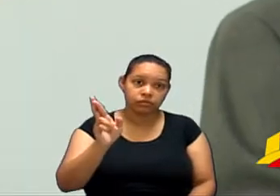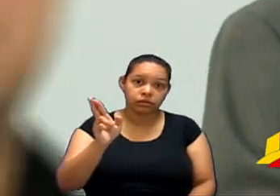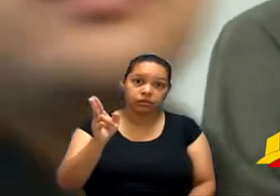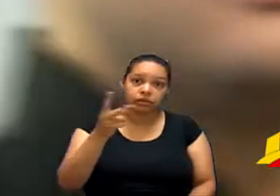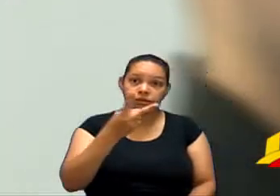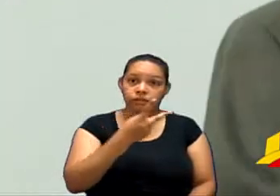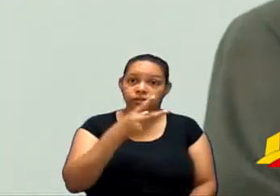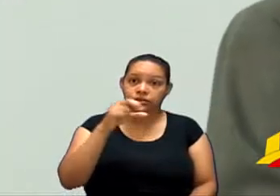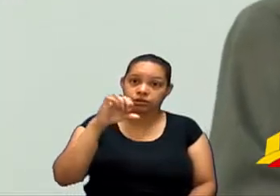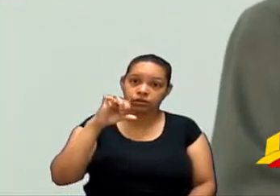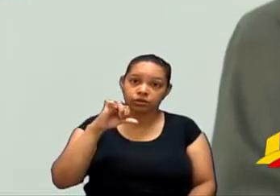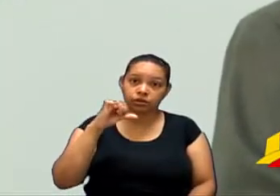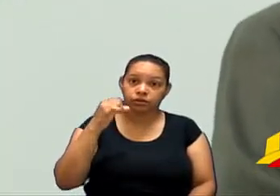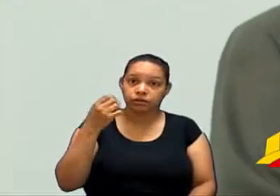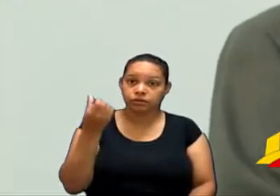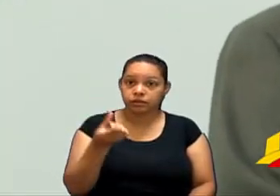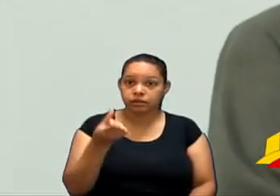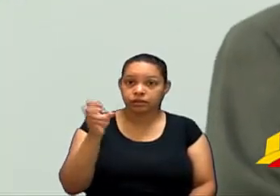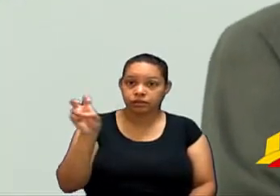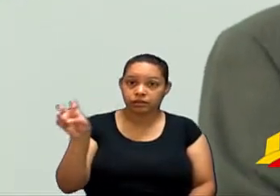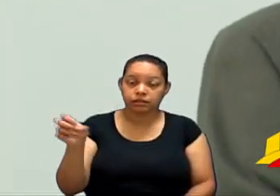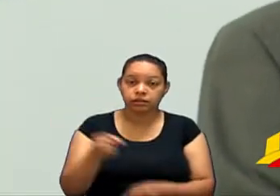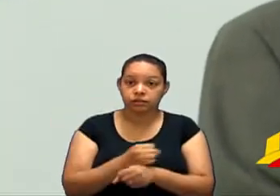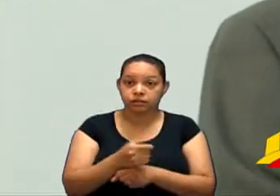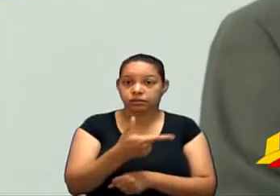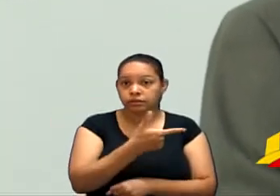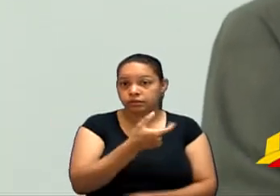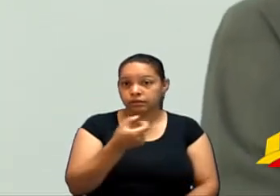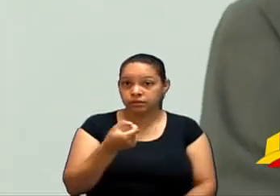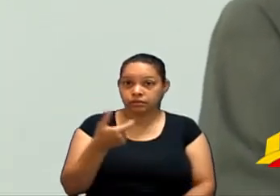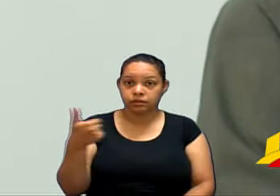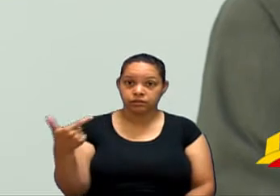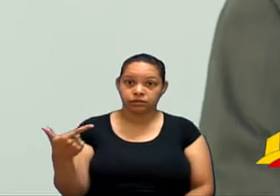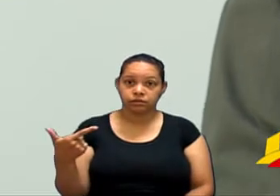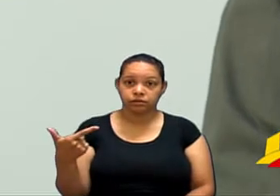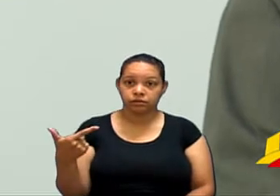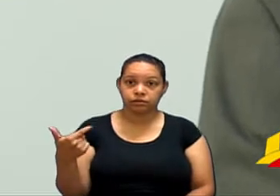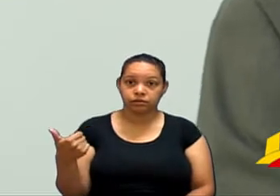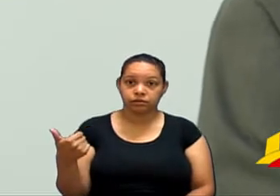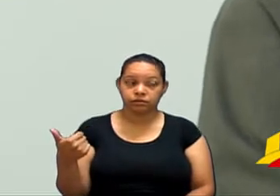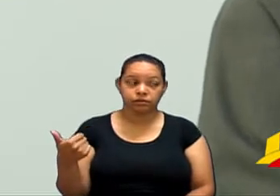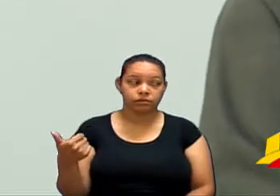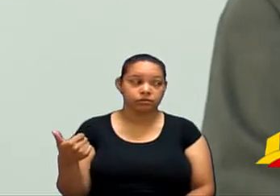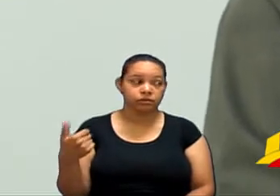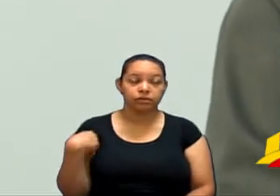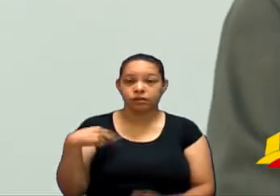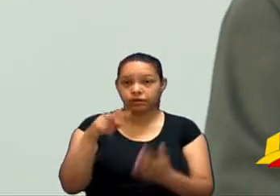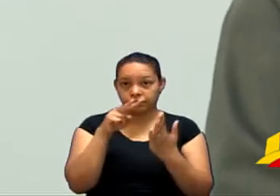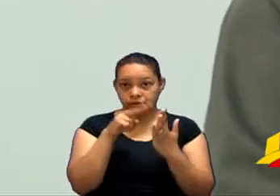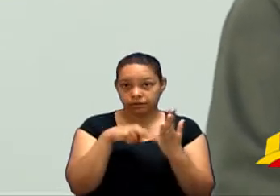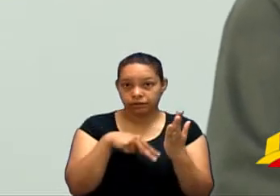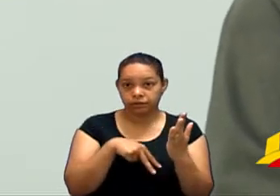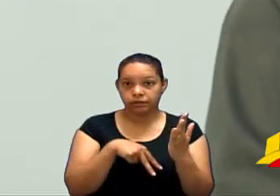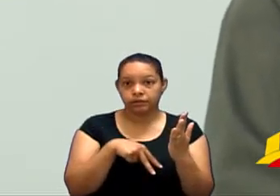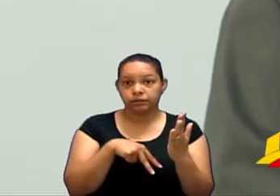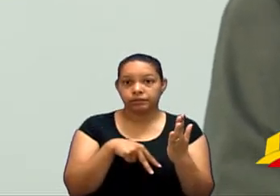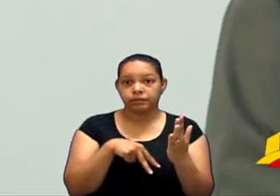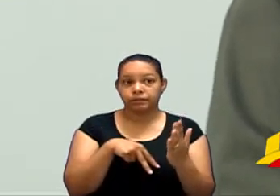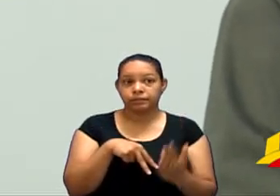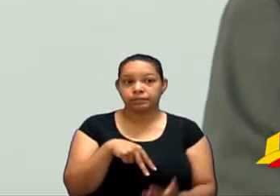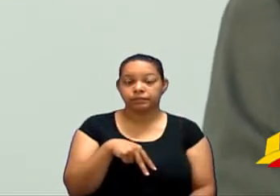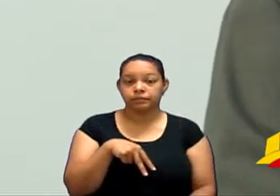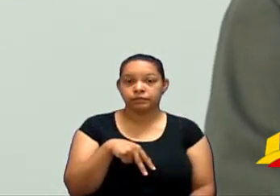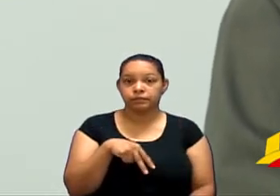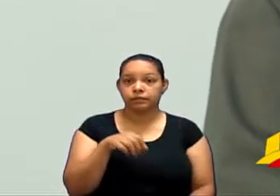29,65 de 2021 não vou continuar lendo a resposta aqui para a gente finalizar